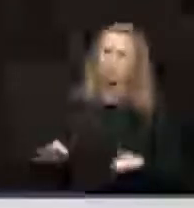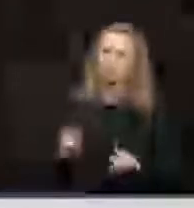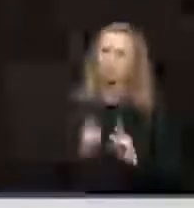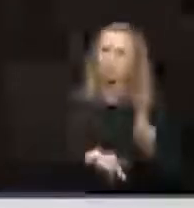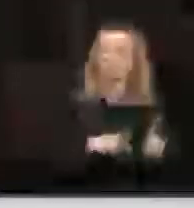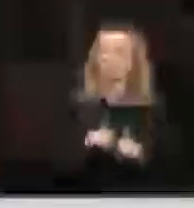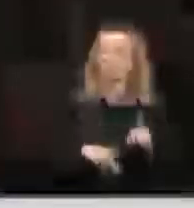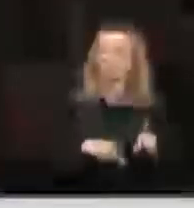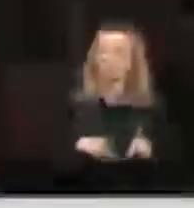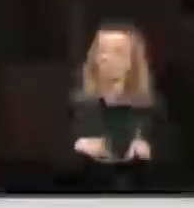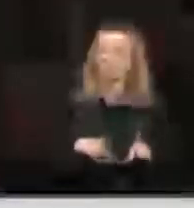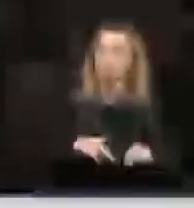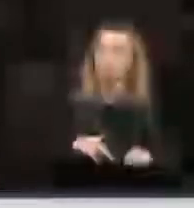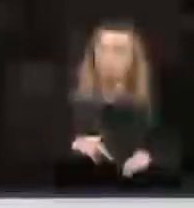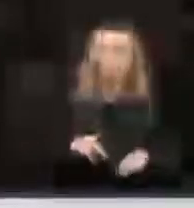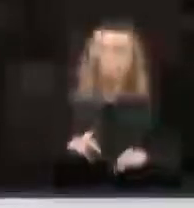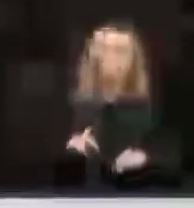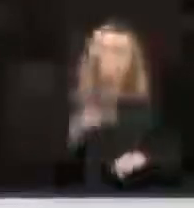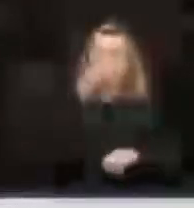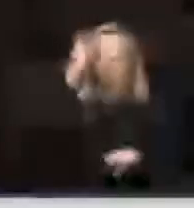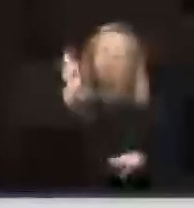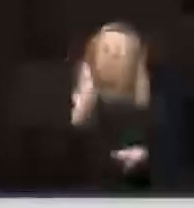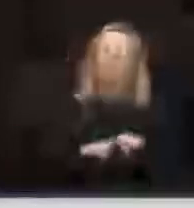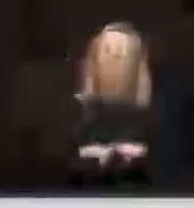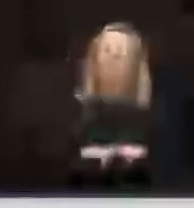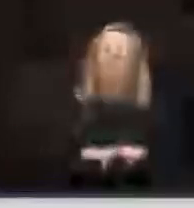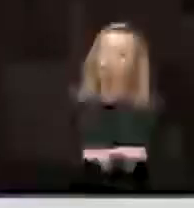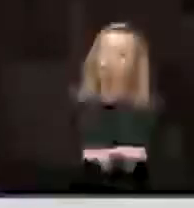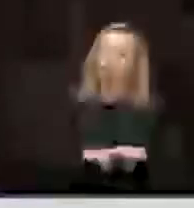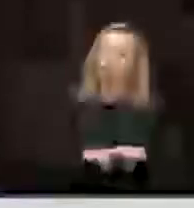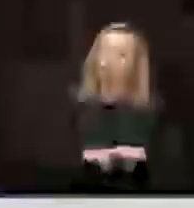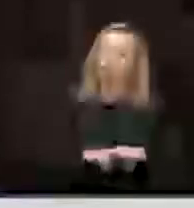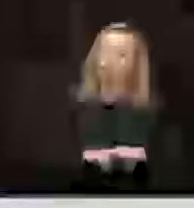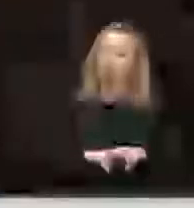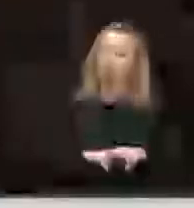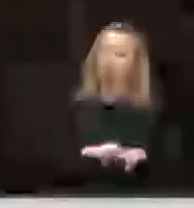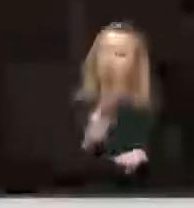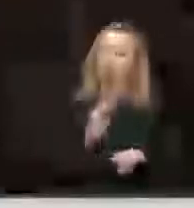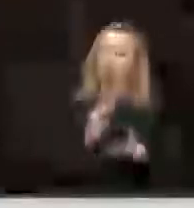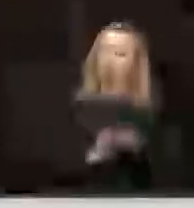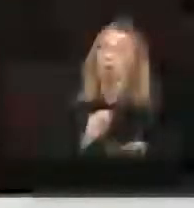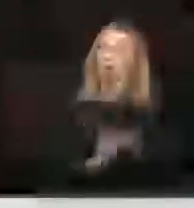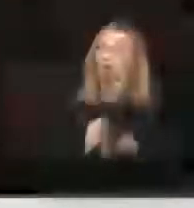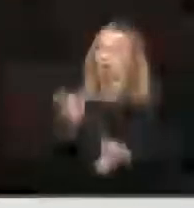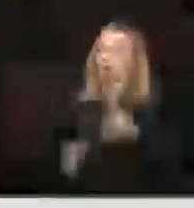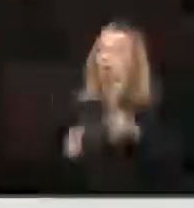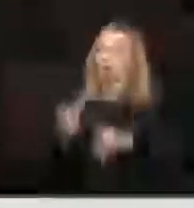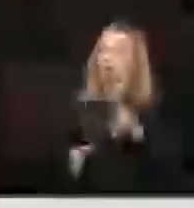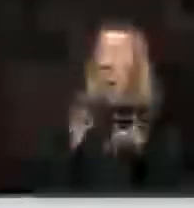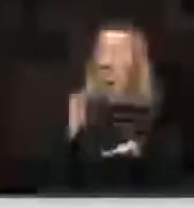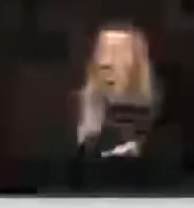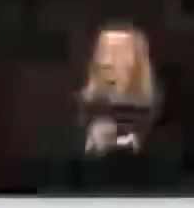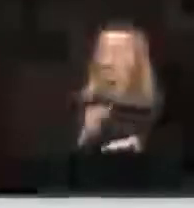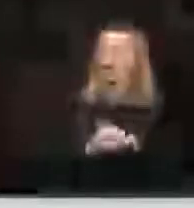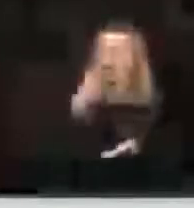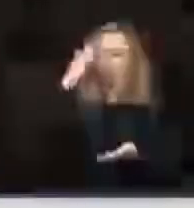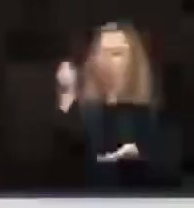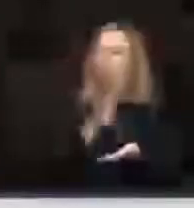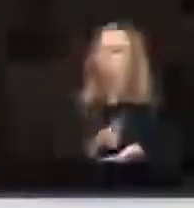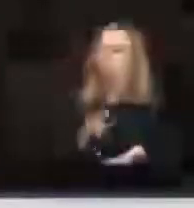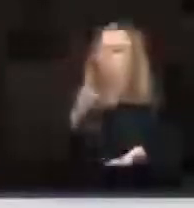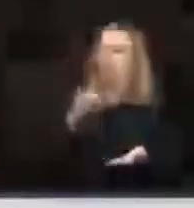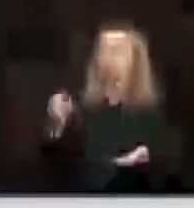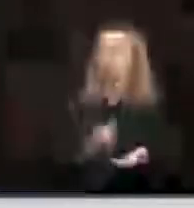presos provisórios, sem nenhum julgamento. Nenhum.